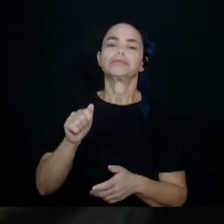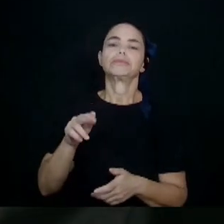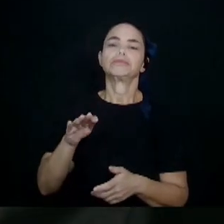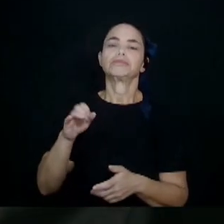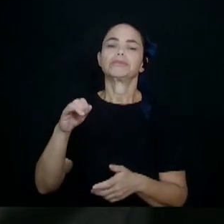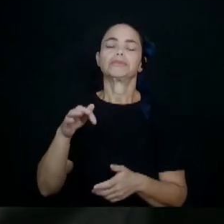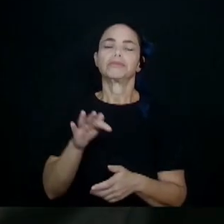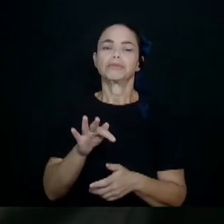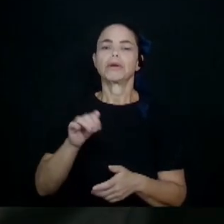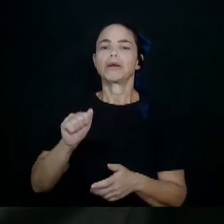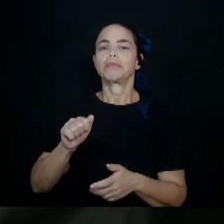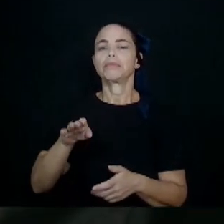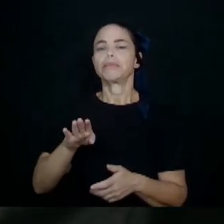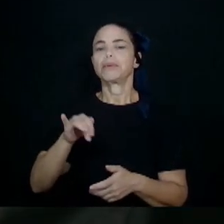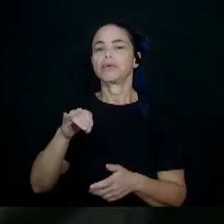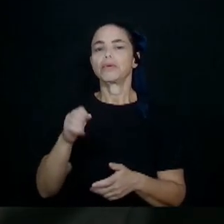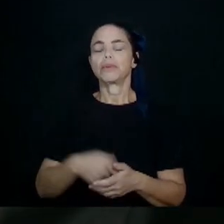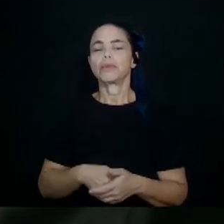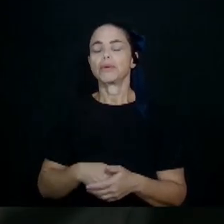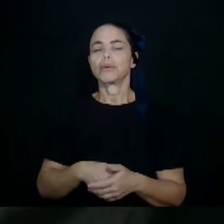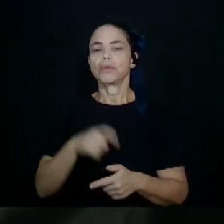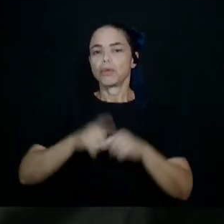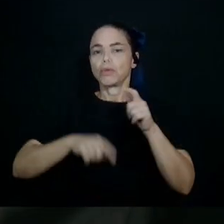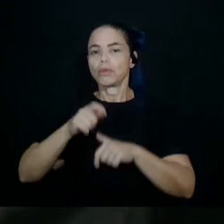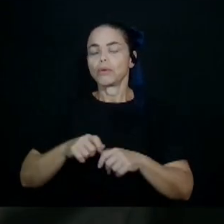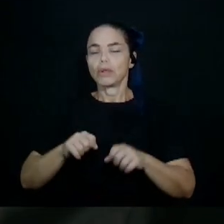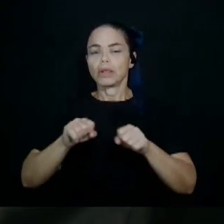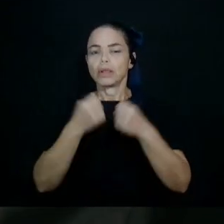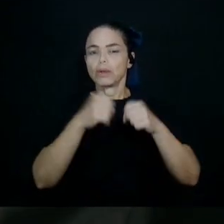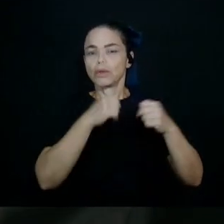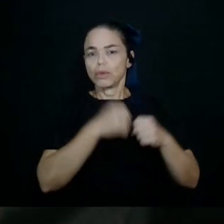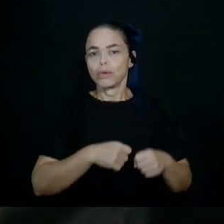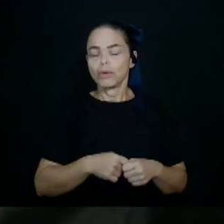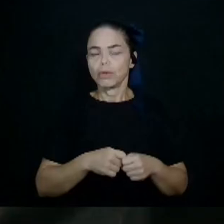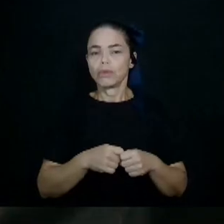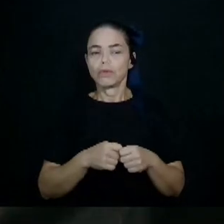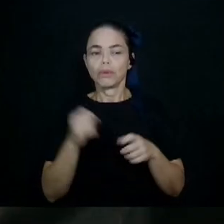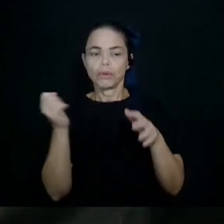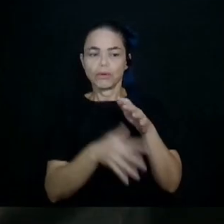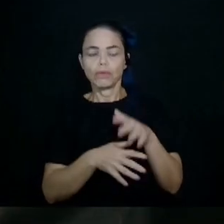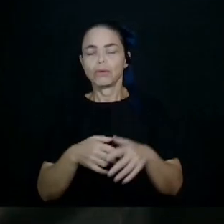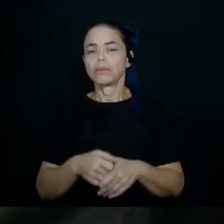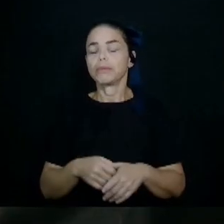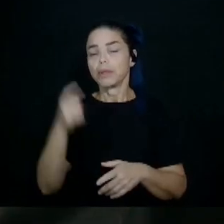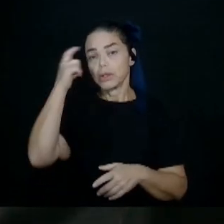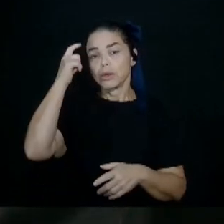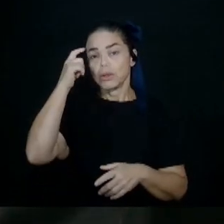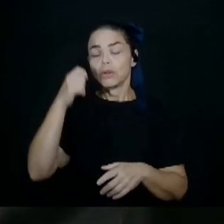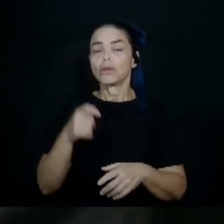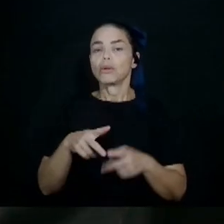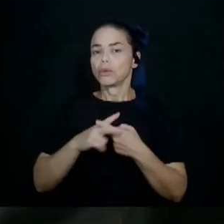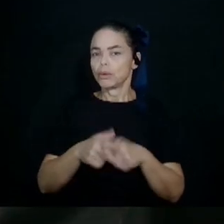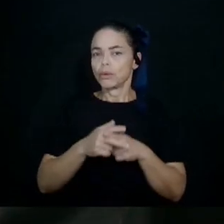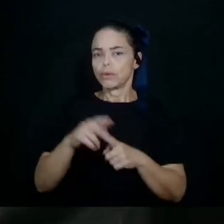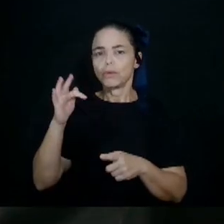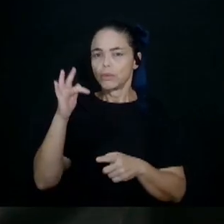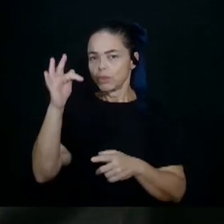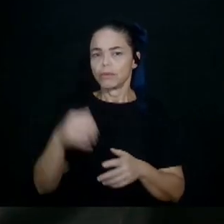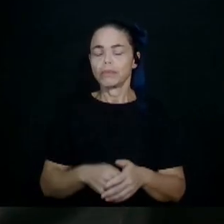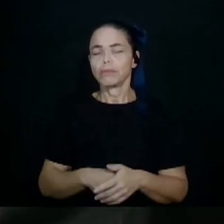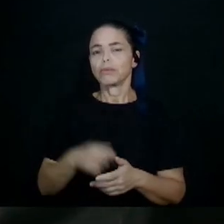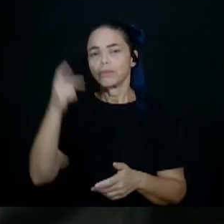que guarda objetos quebrados pensando em consertar um dia. Esse tipo de justificativa é comum em quem sofre com